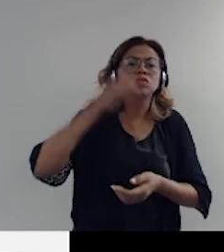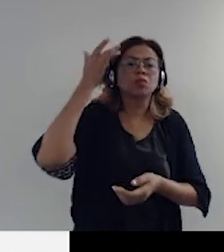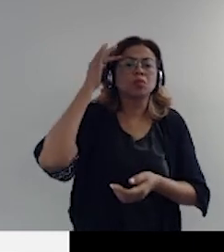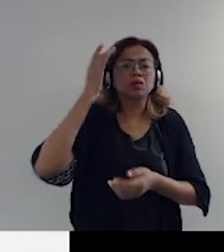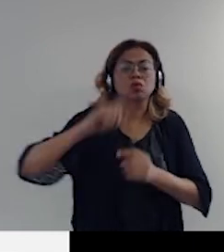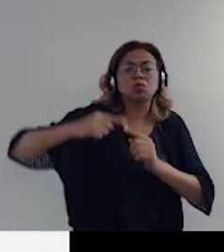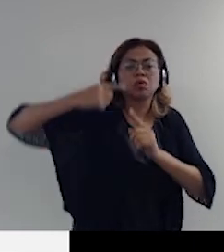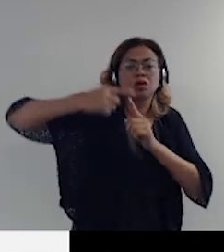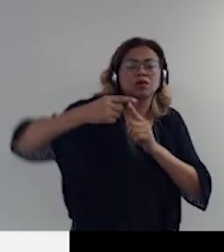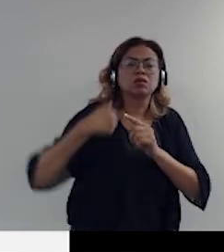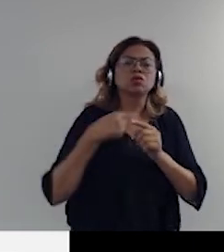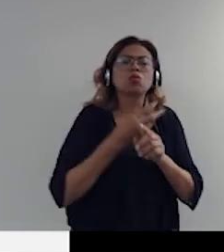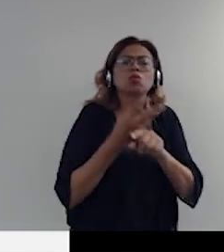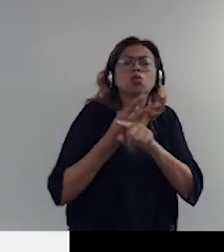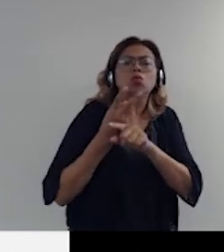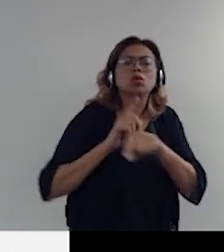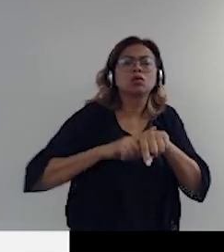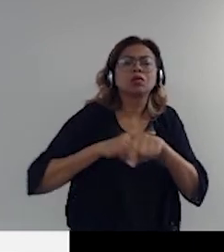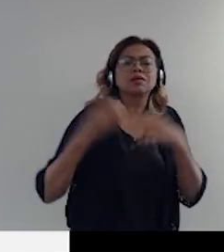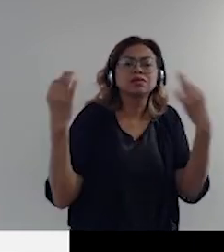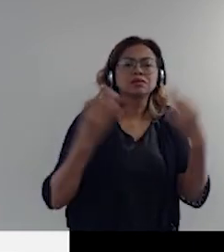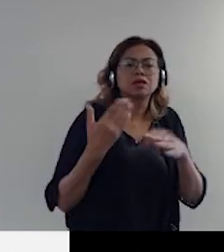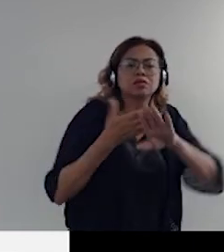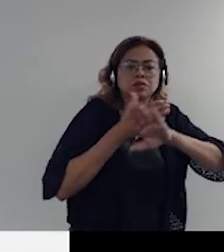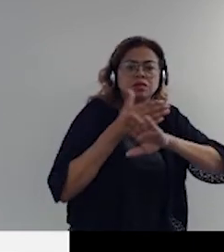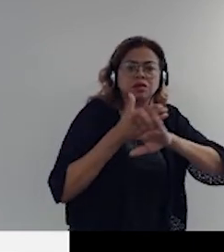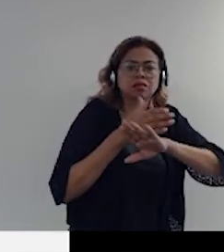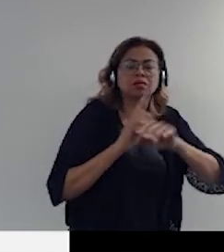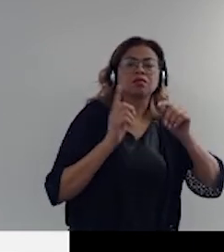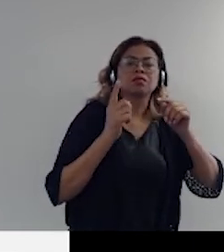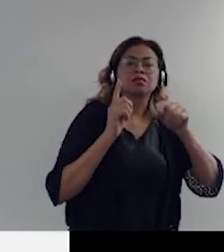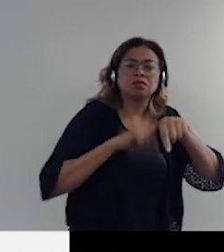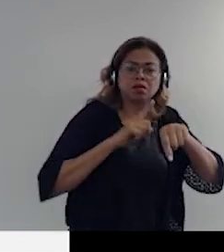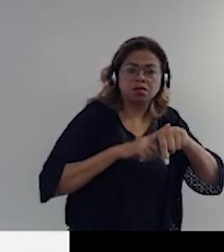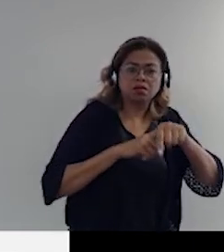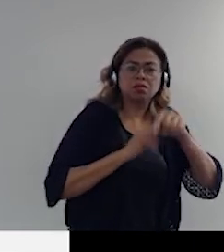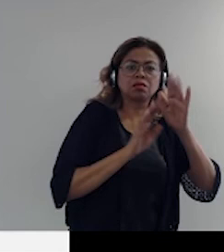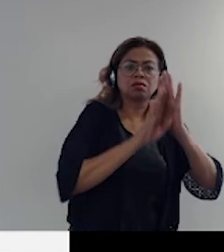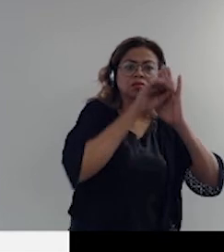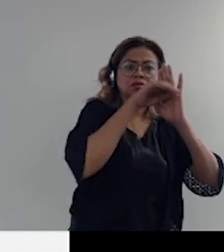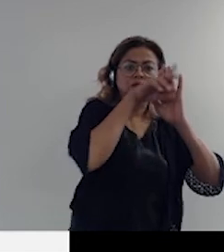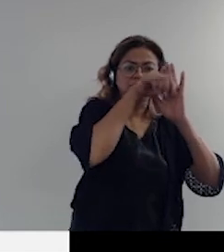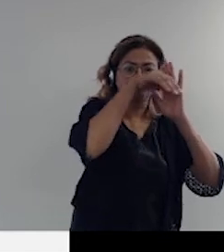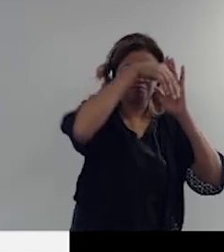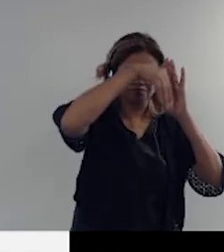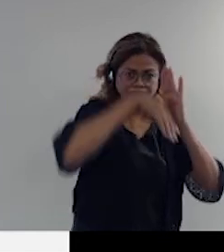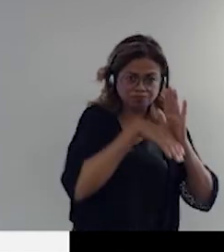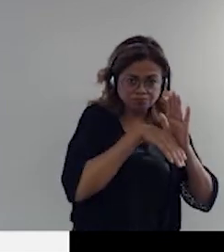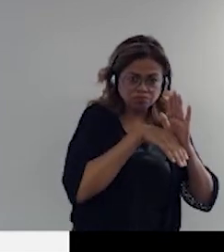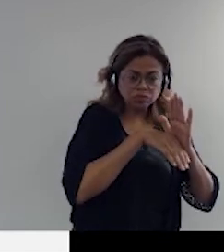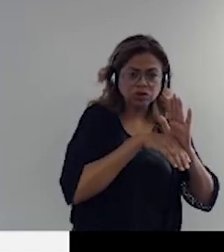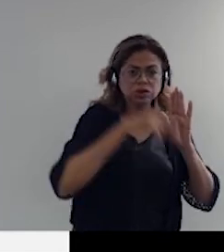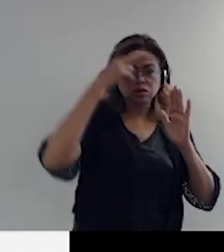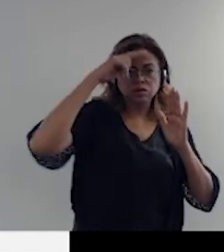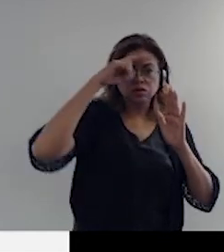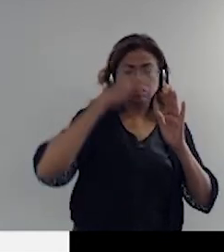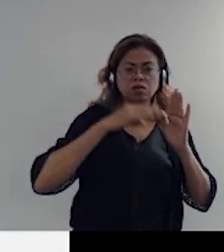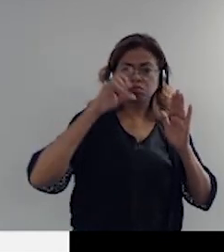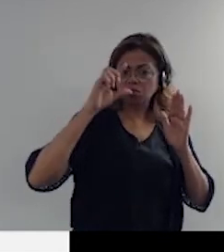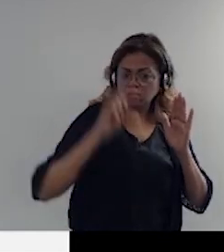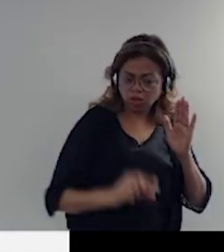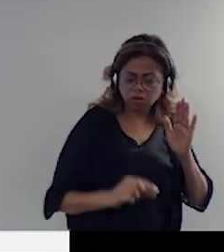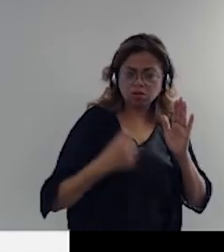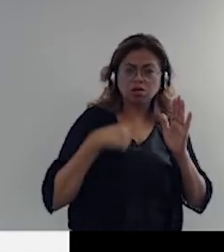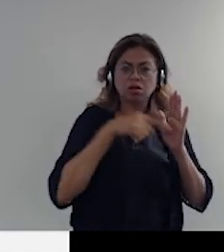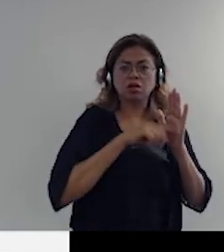certa para entrar na Bolsa de Valores. Quando ela caiu em patamares historicamente muito baixos, é que